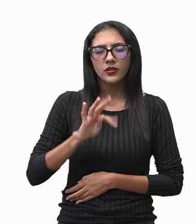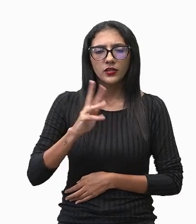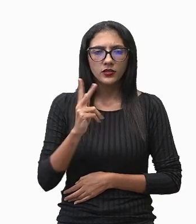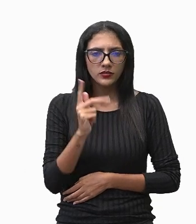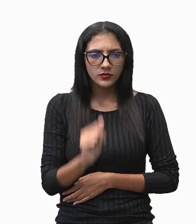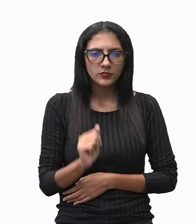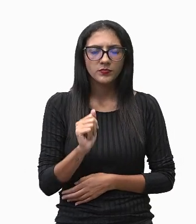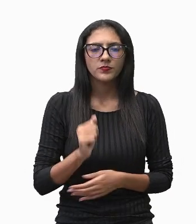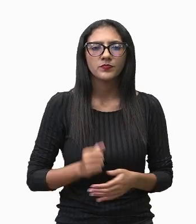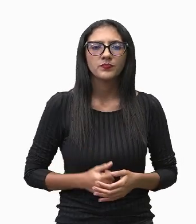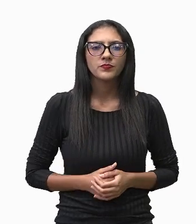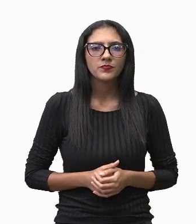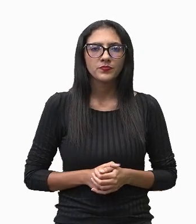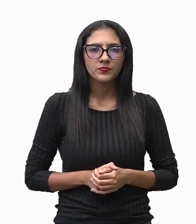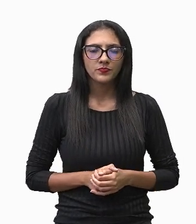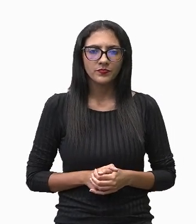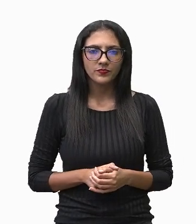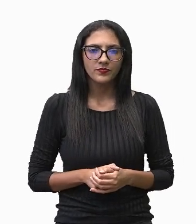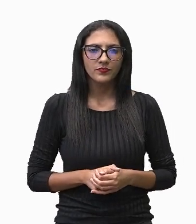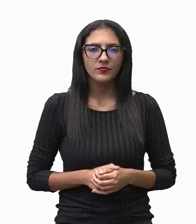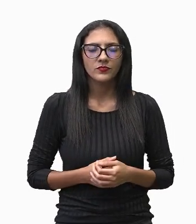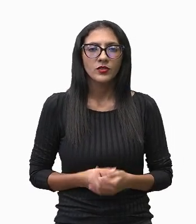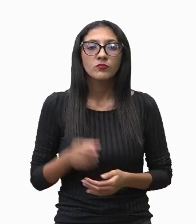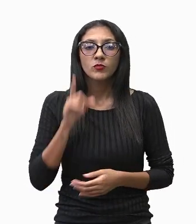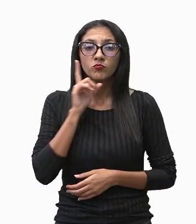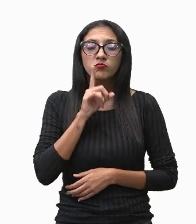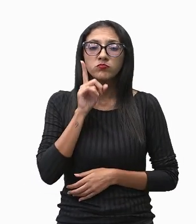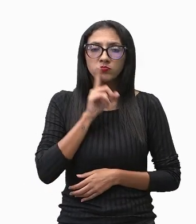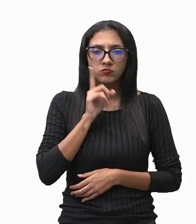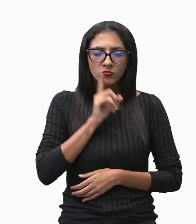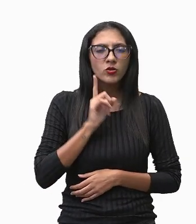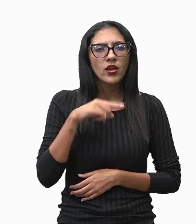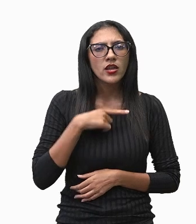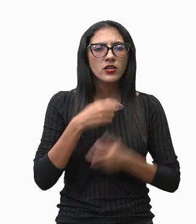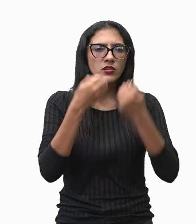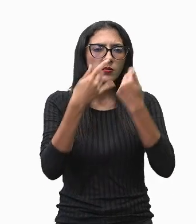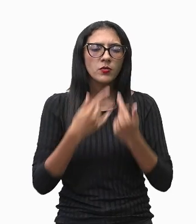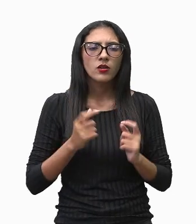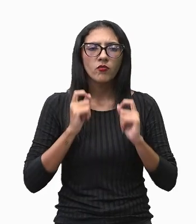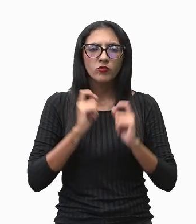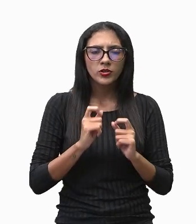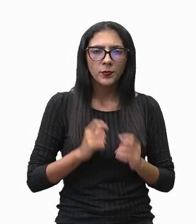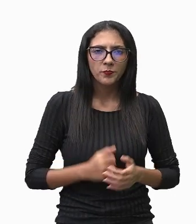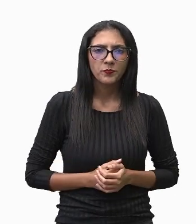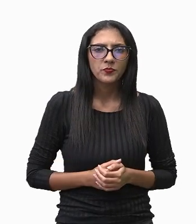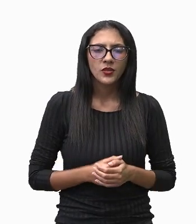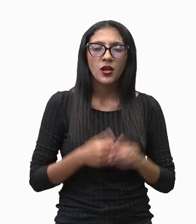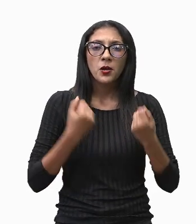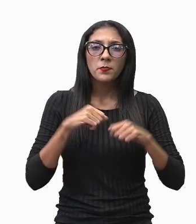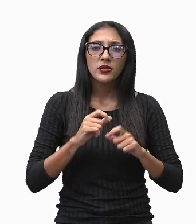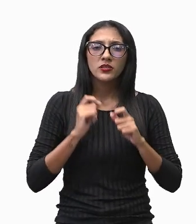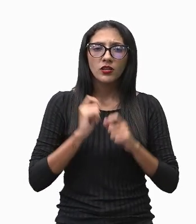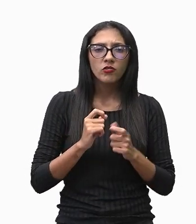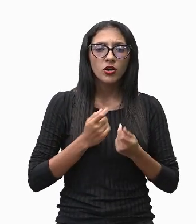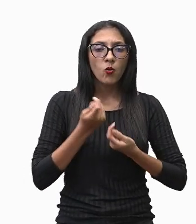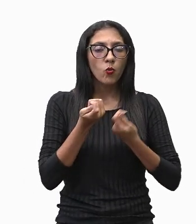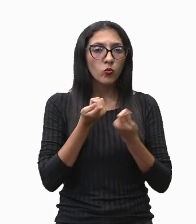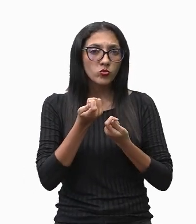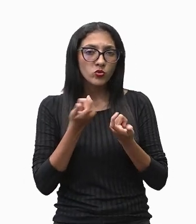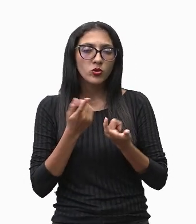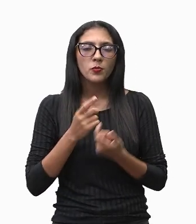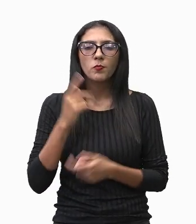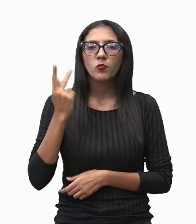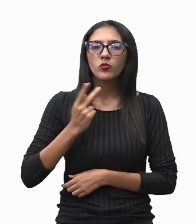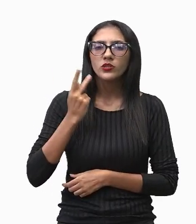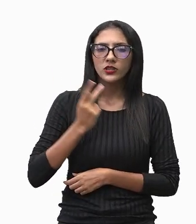os Estados Unidos, ele alegava que um dos seus objetivos era garantir a estabilidade política no